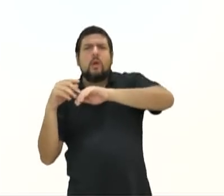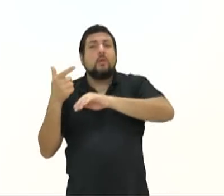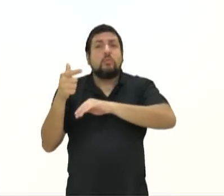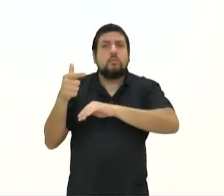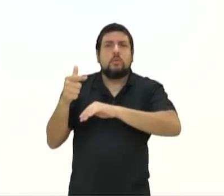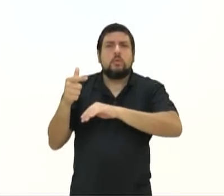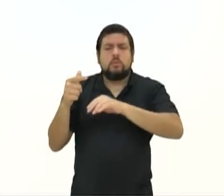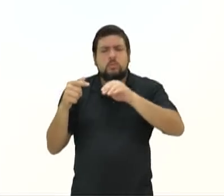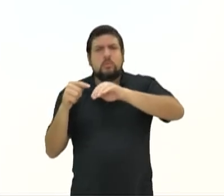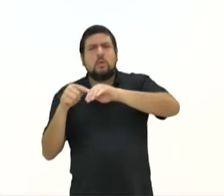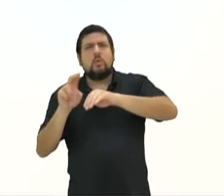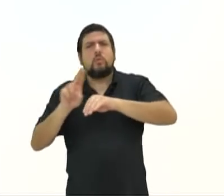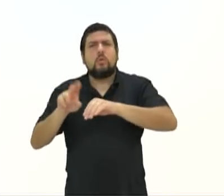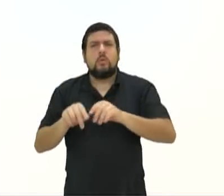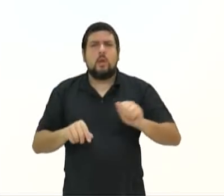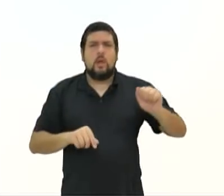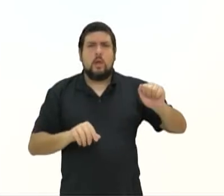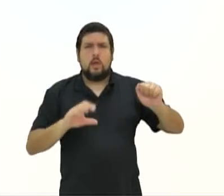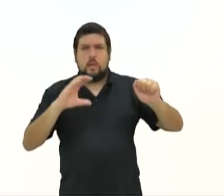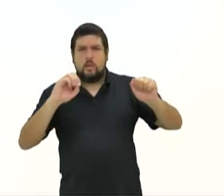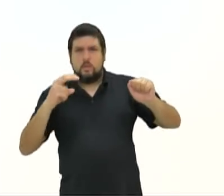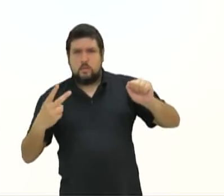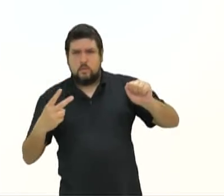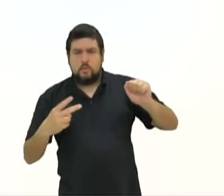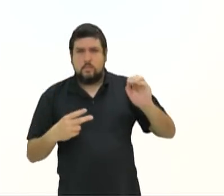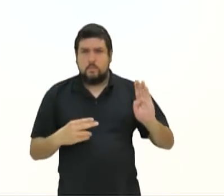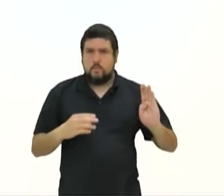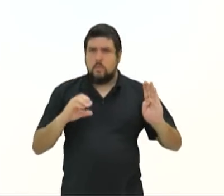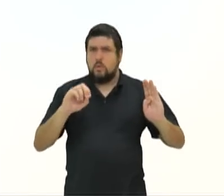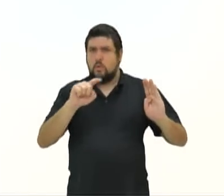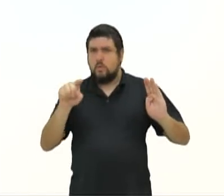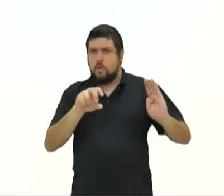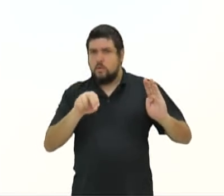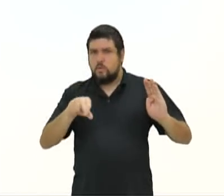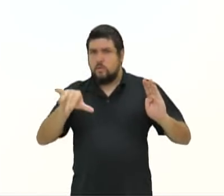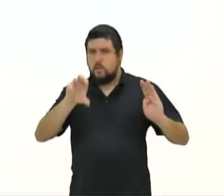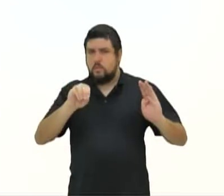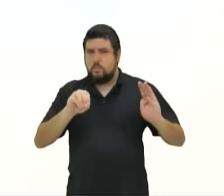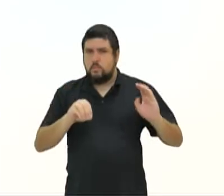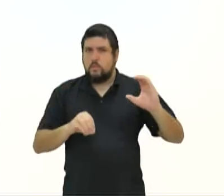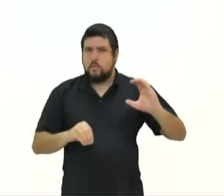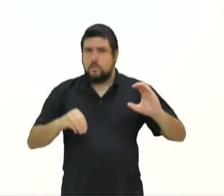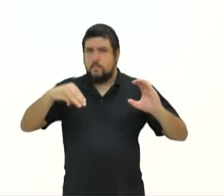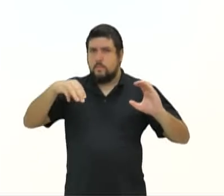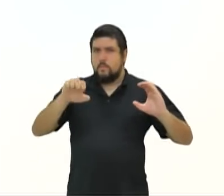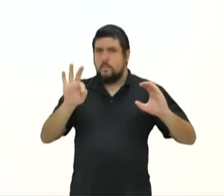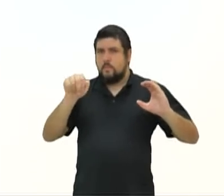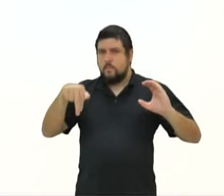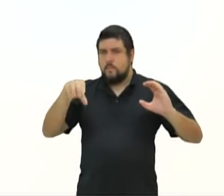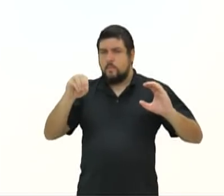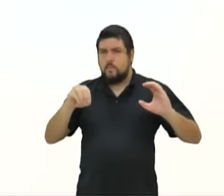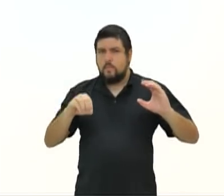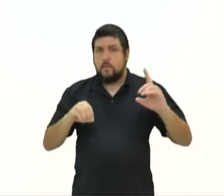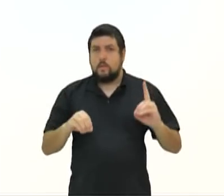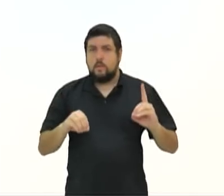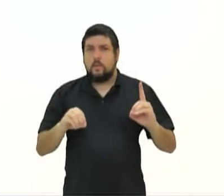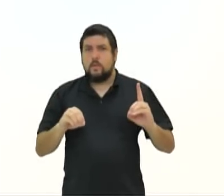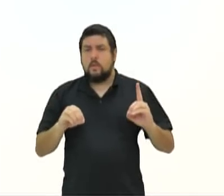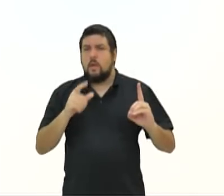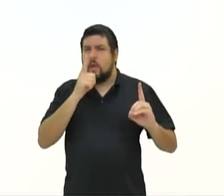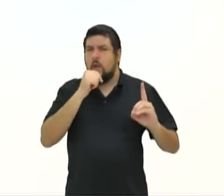carbônico. Letra B, camada de ozônio. Letra C, metano. E letra D, vapor de